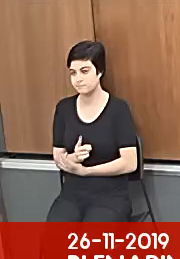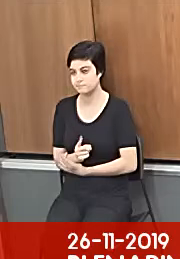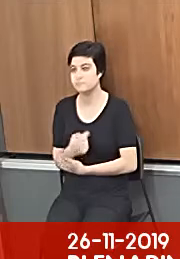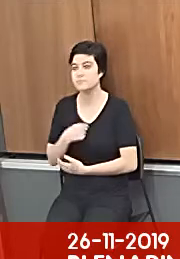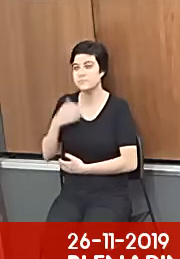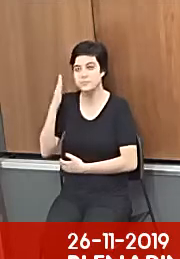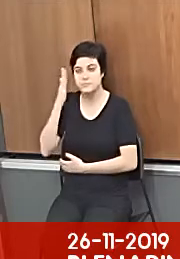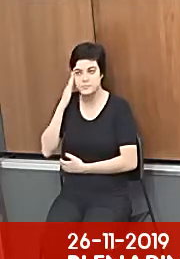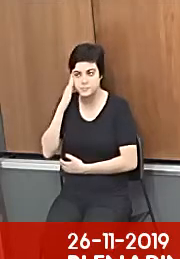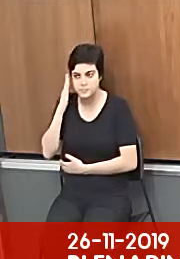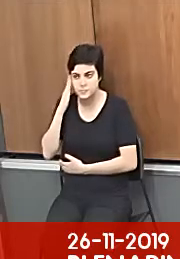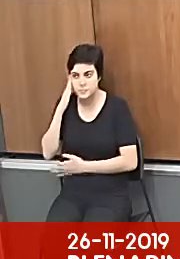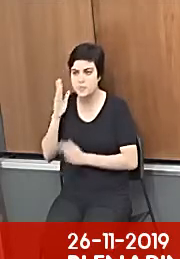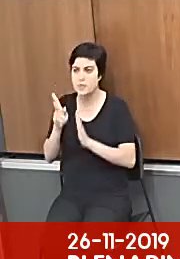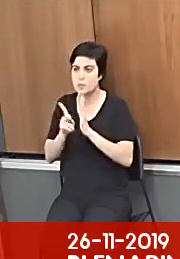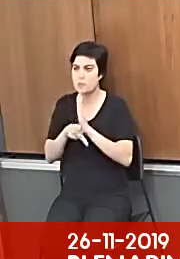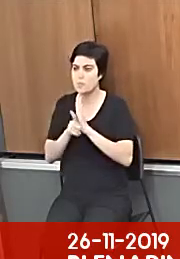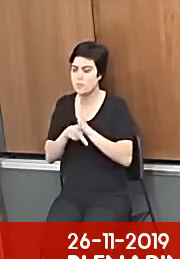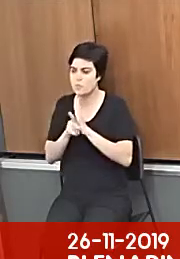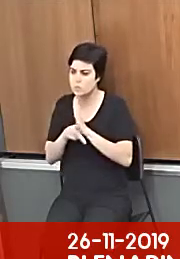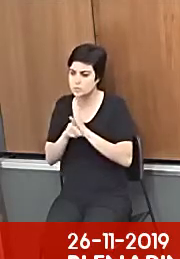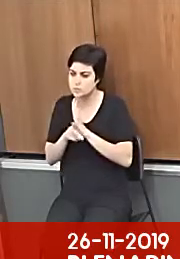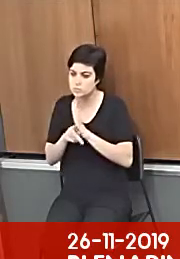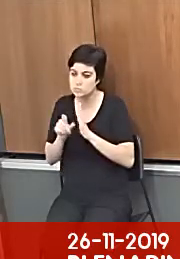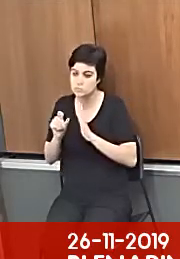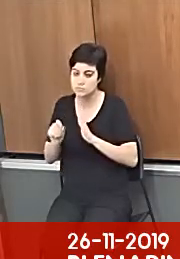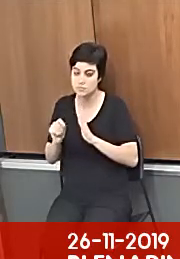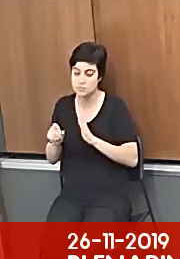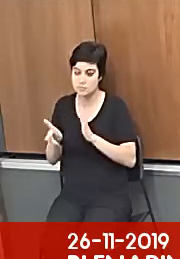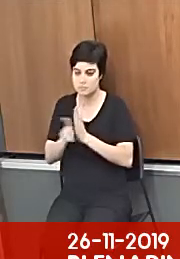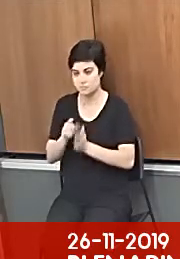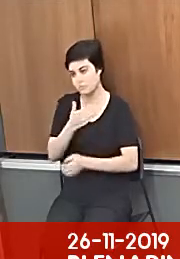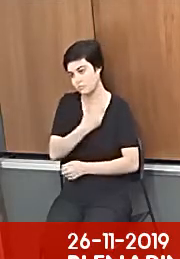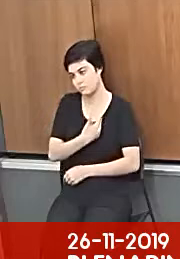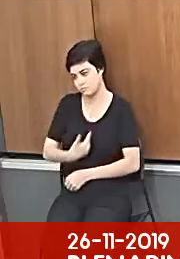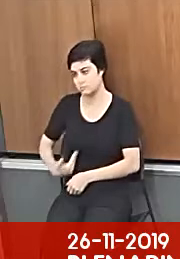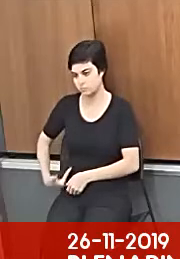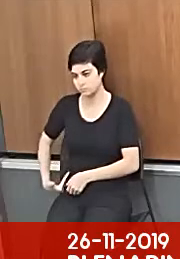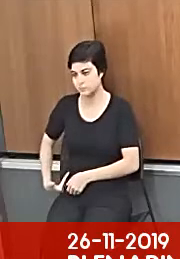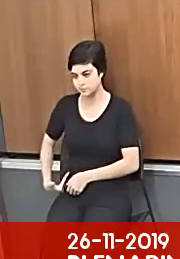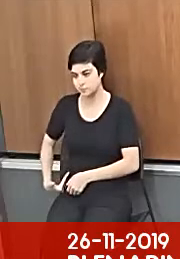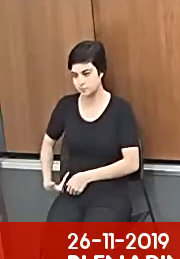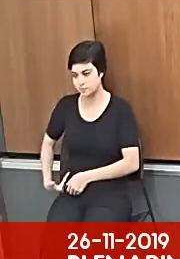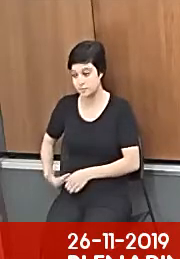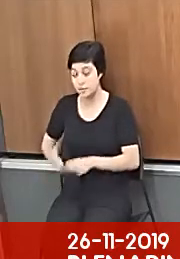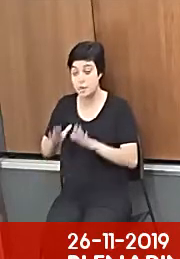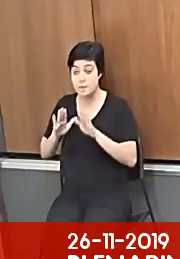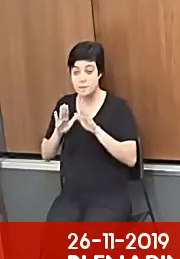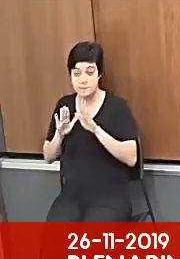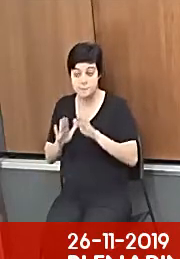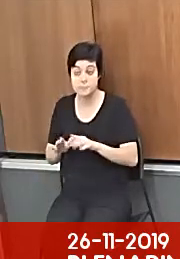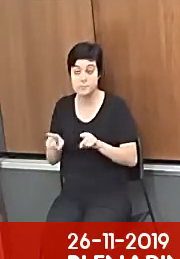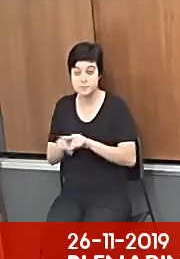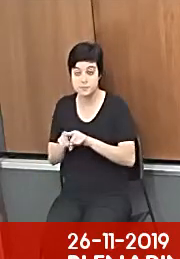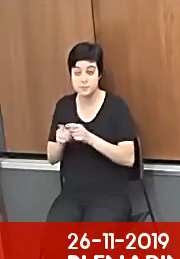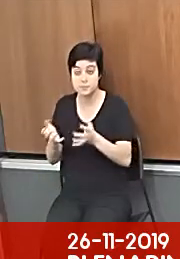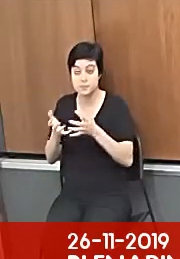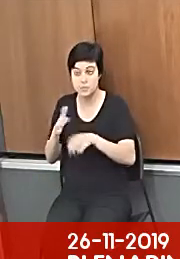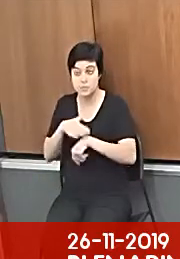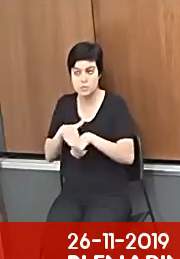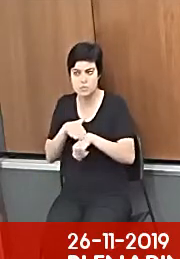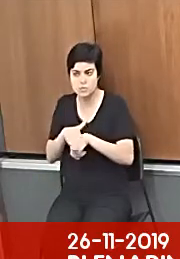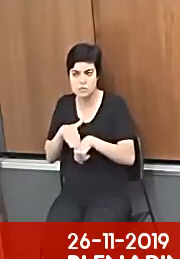Eu sei que o projeto do senhor é para o Estado, mas eu queria também ter um diálogo com o presidente da